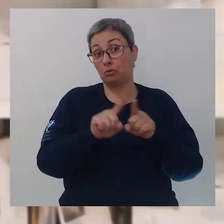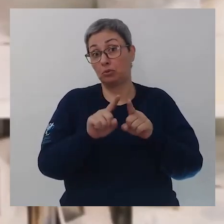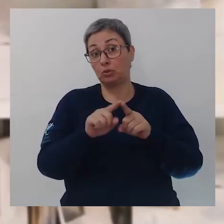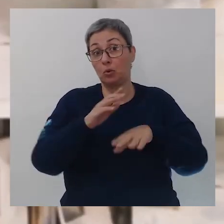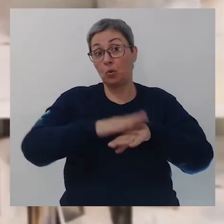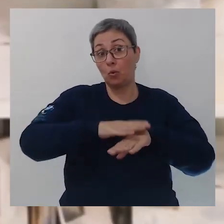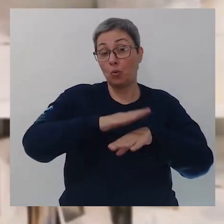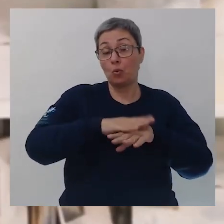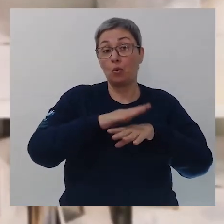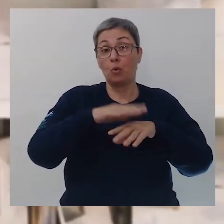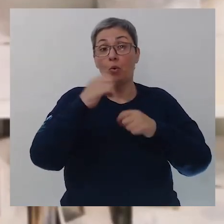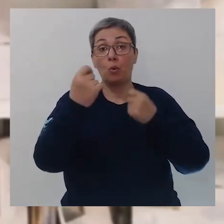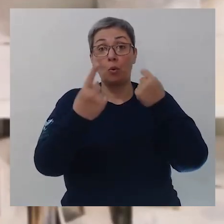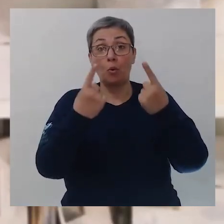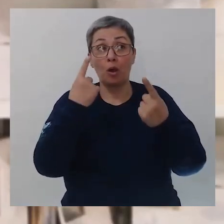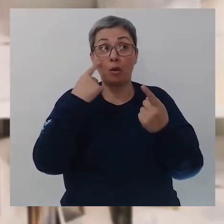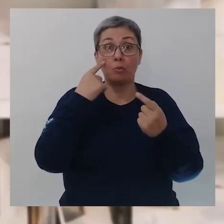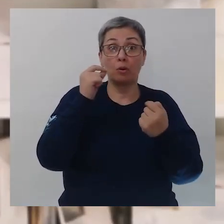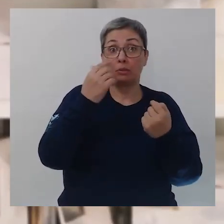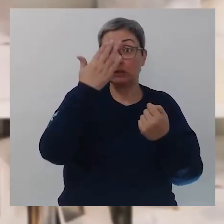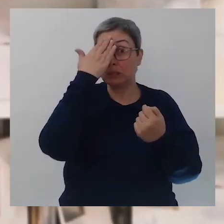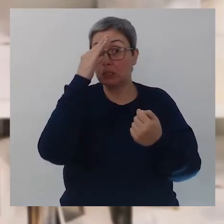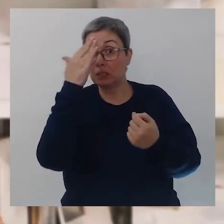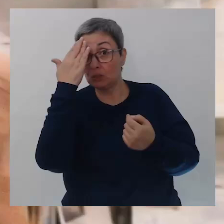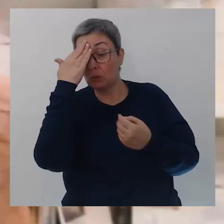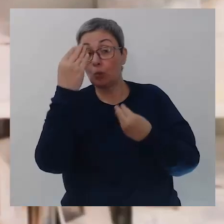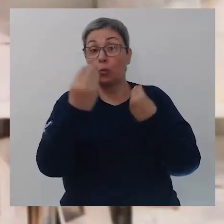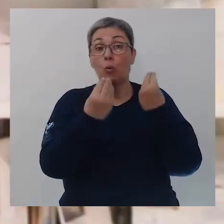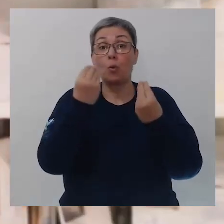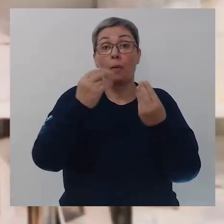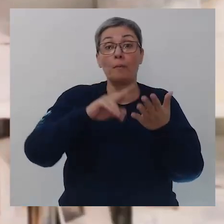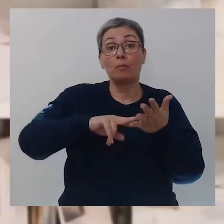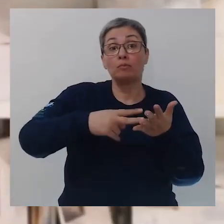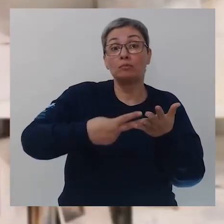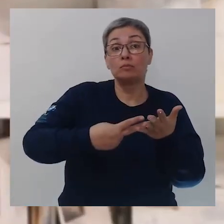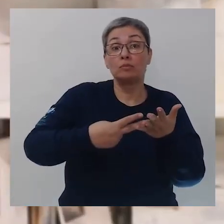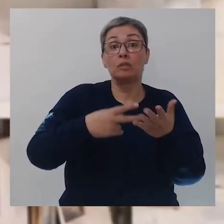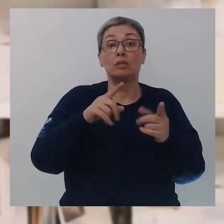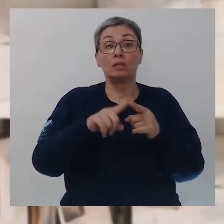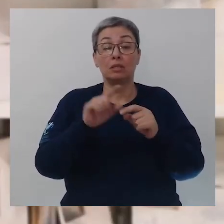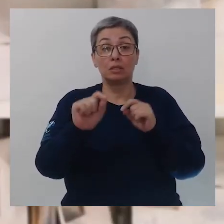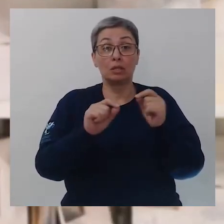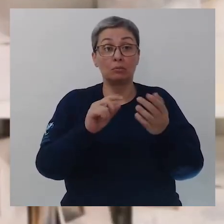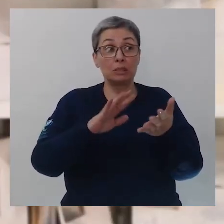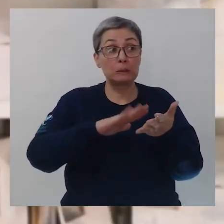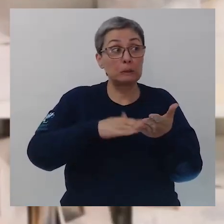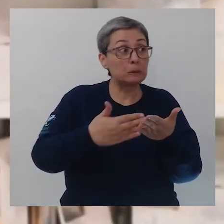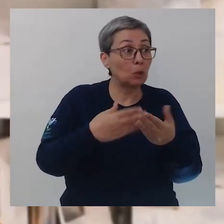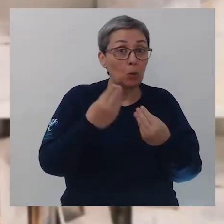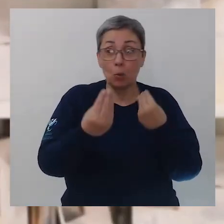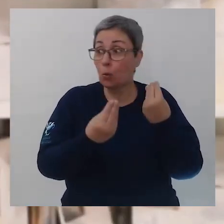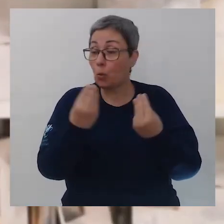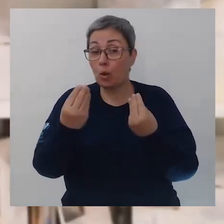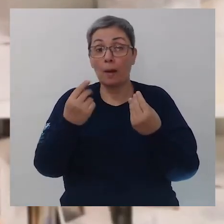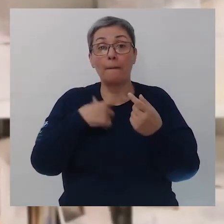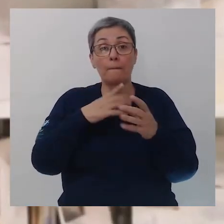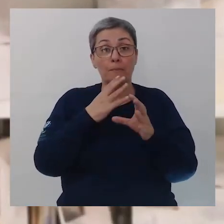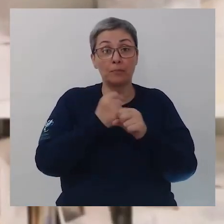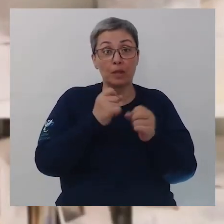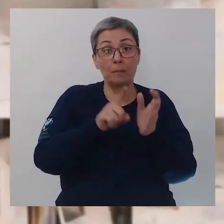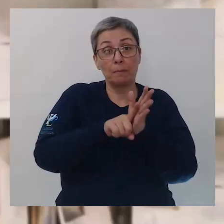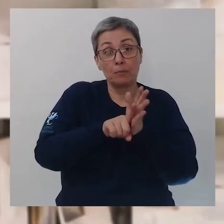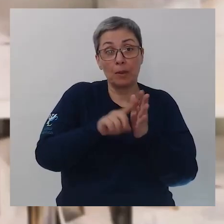realizar alguma interpretação desses dados, né? Eu consigo interpretar essa pesquisa muito